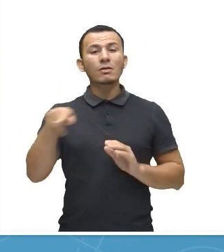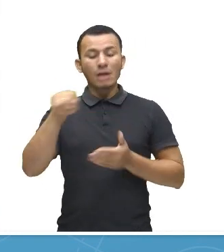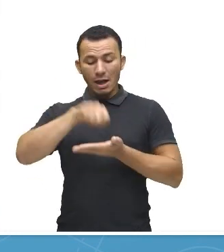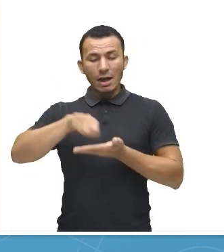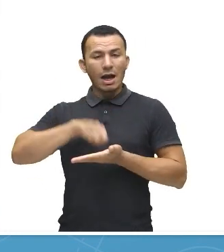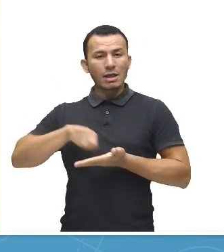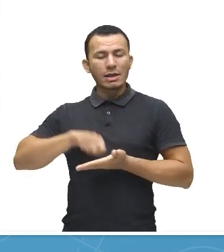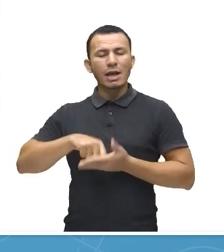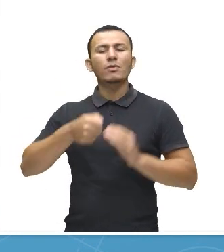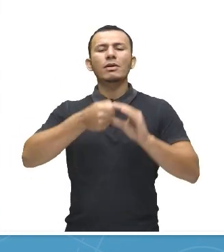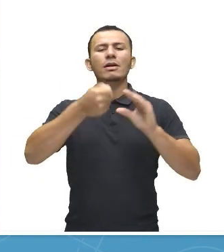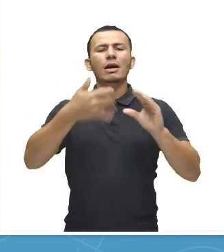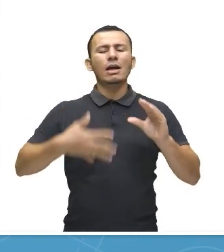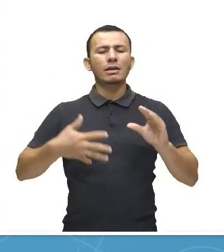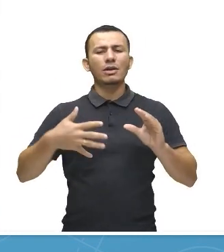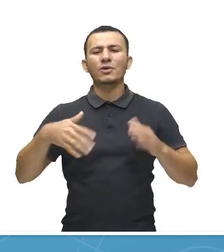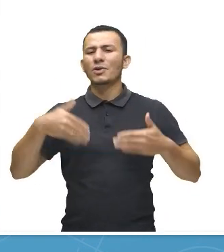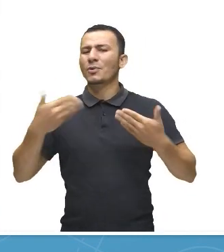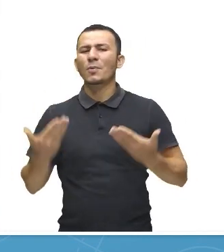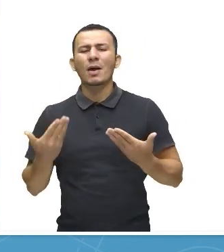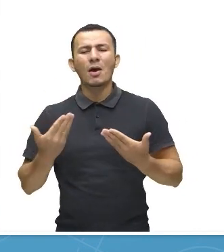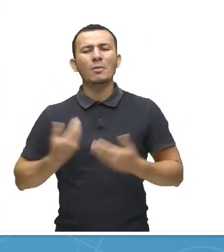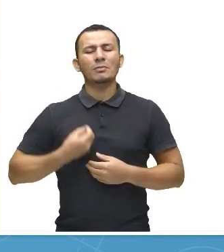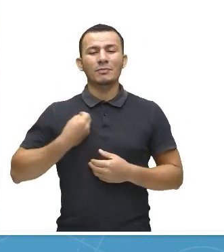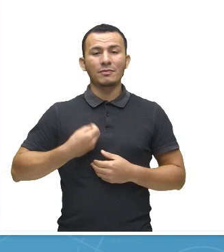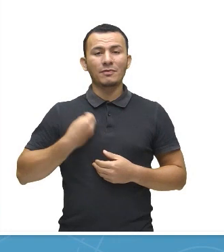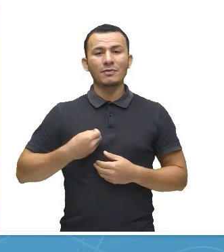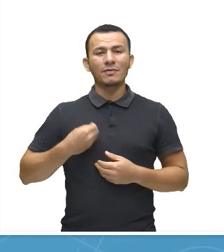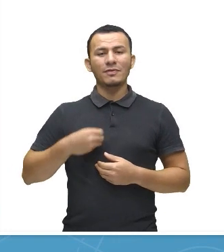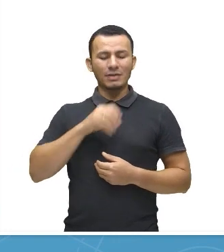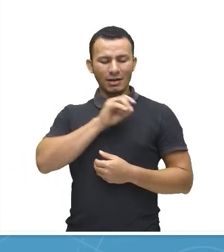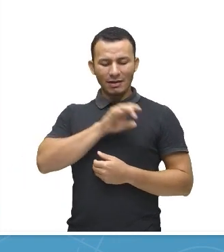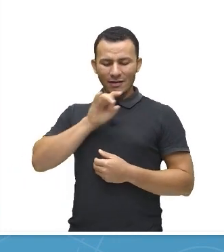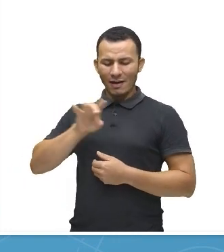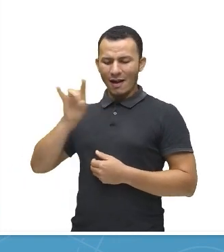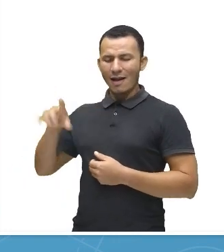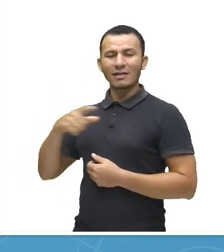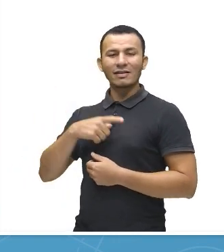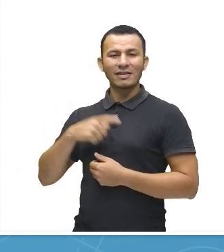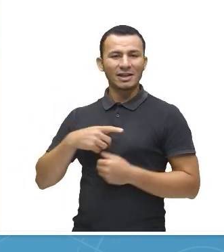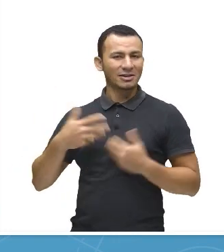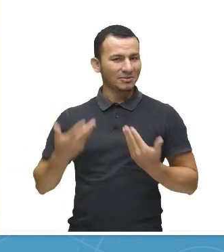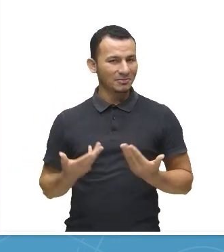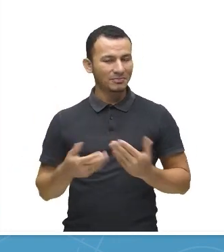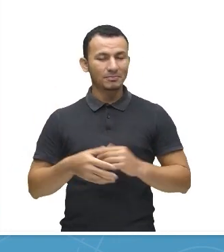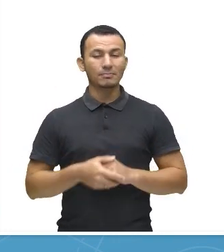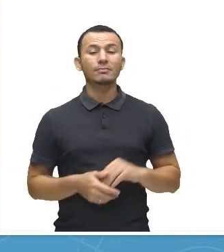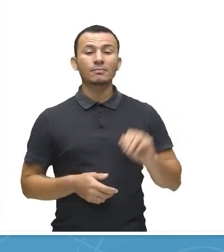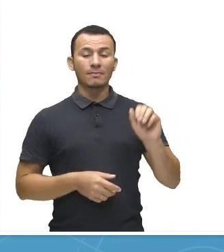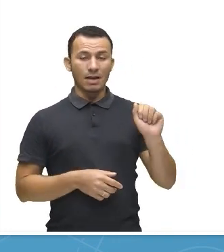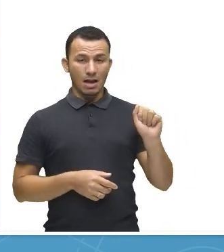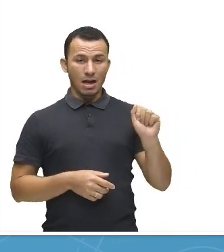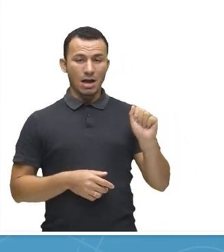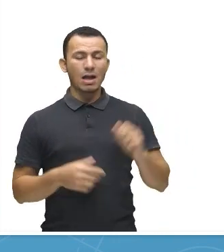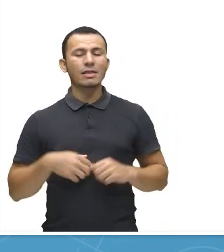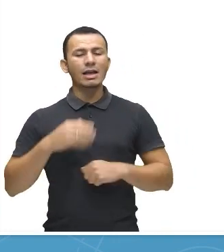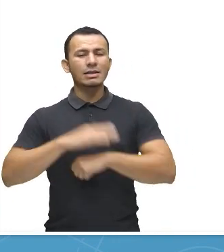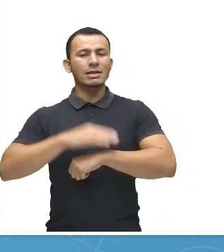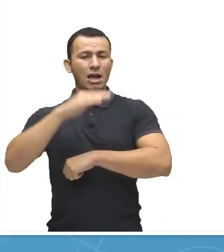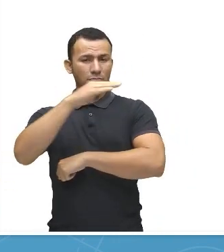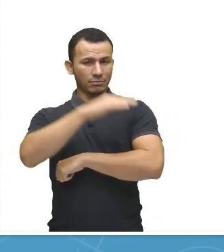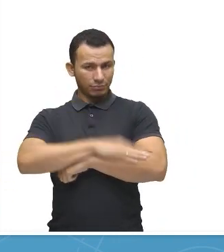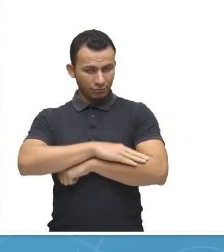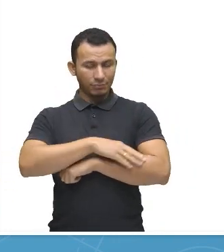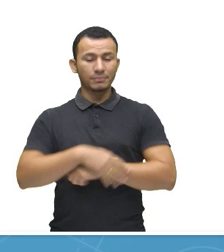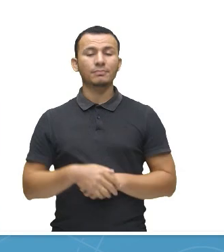qual características dos seres vivos cada uma delas se relaciona. Então, na letra A gente tem aí um sapinho pulando,